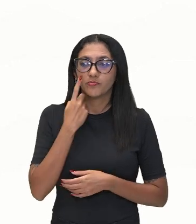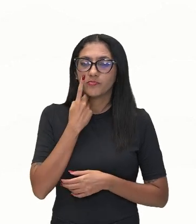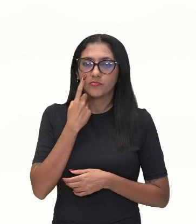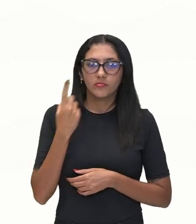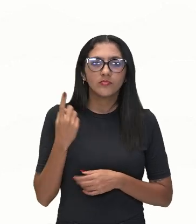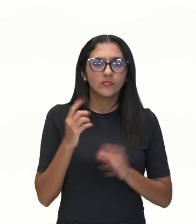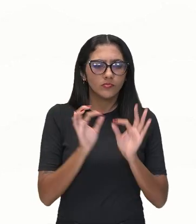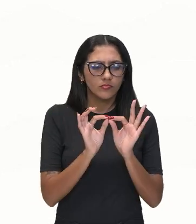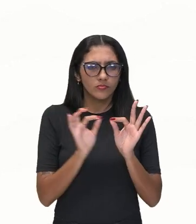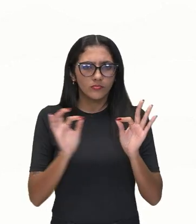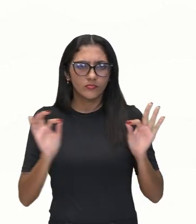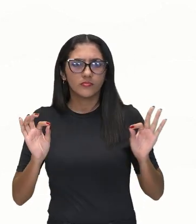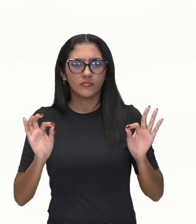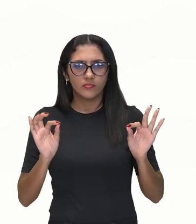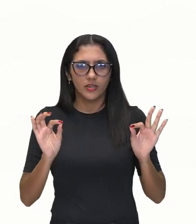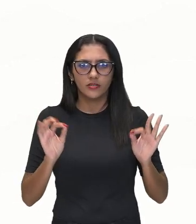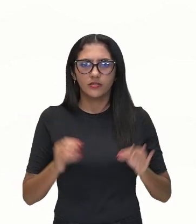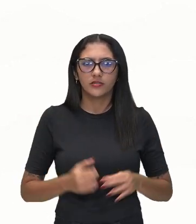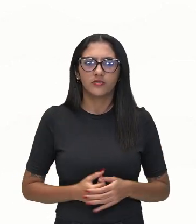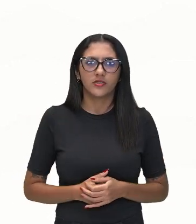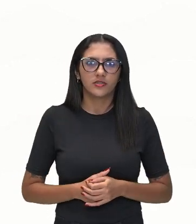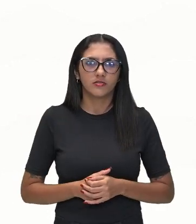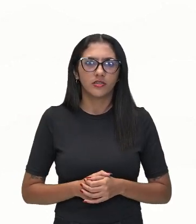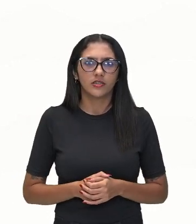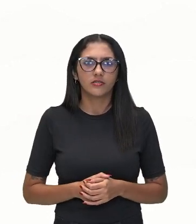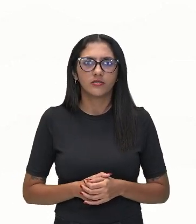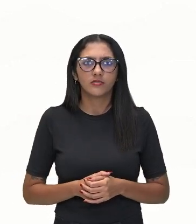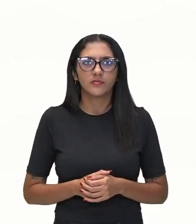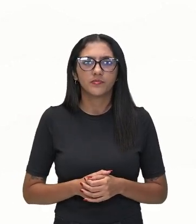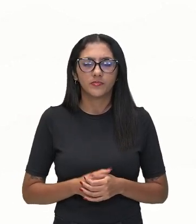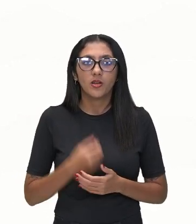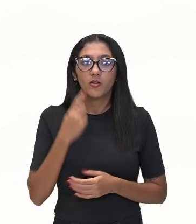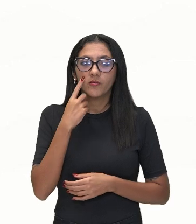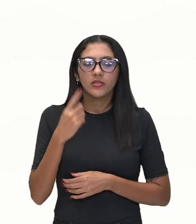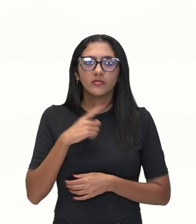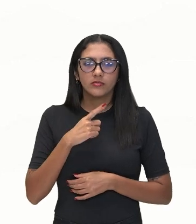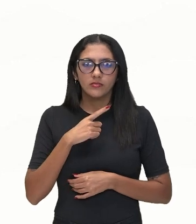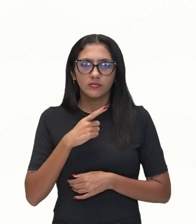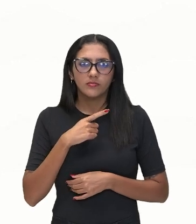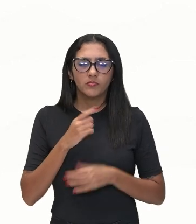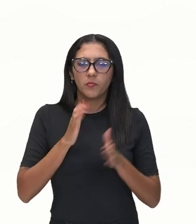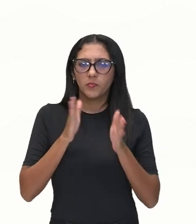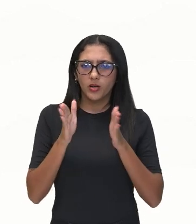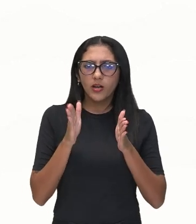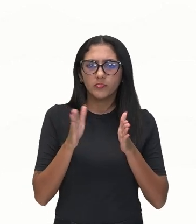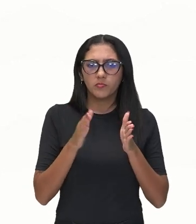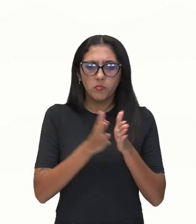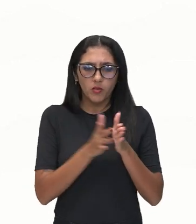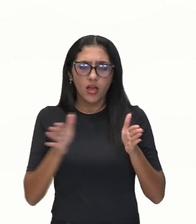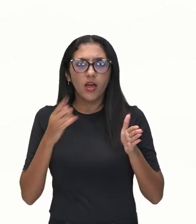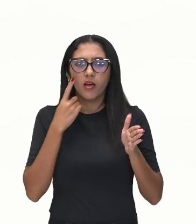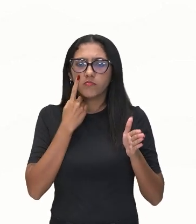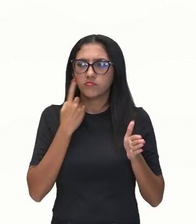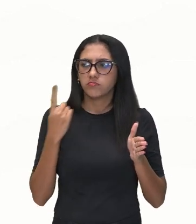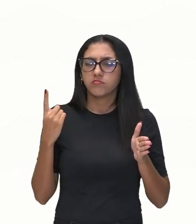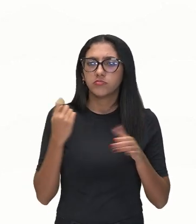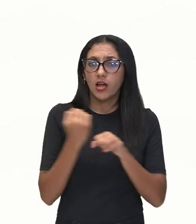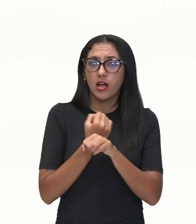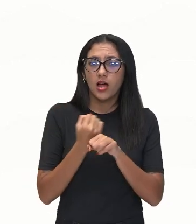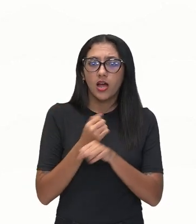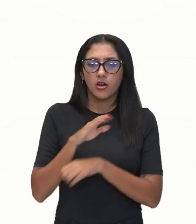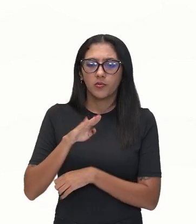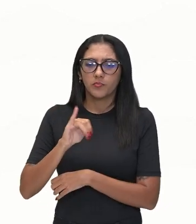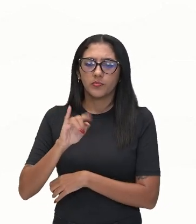tempo, vou fazer aqui ela está sendo tratada para vocês interpretarem aí, ela está